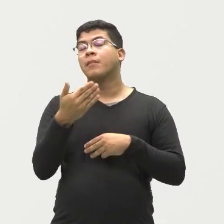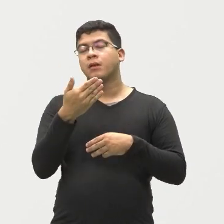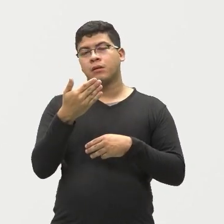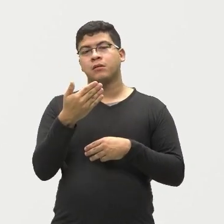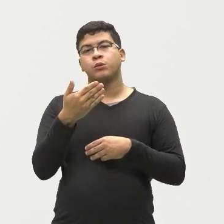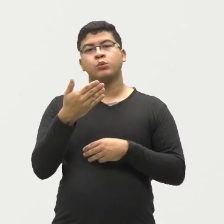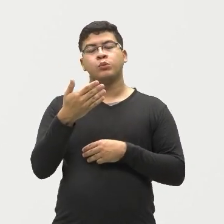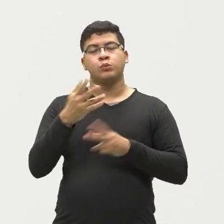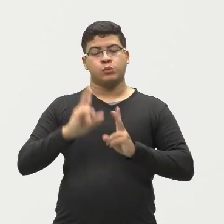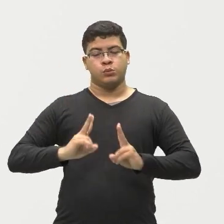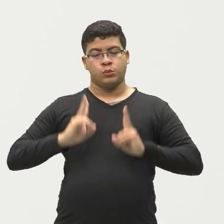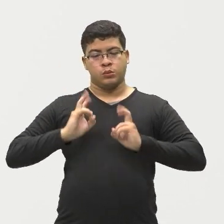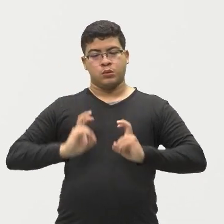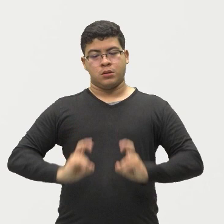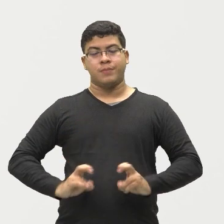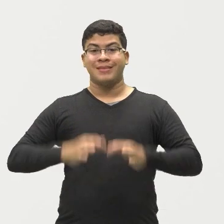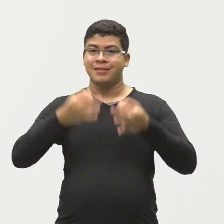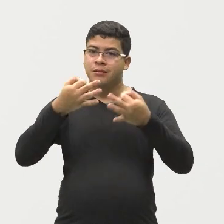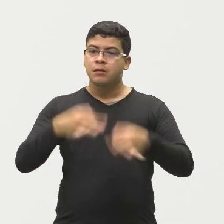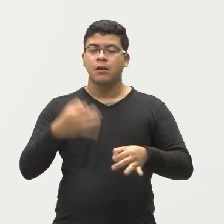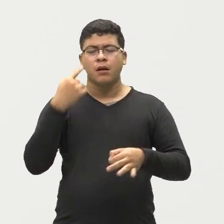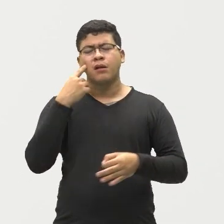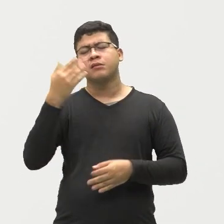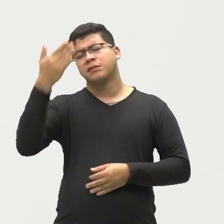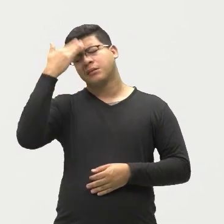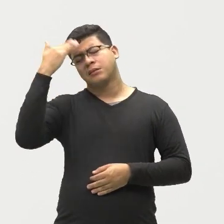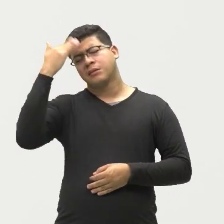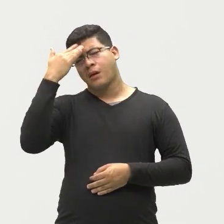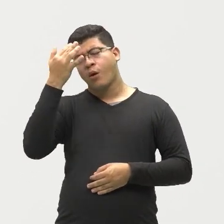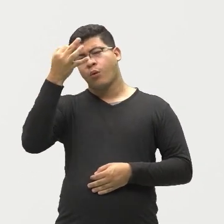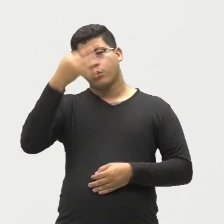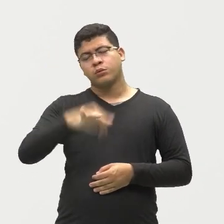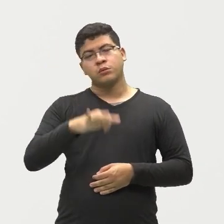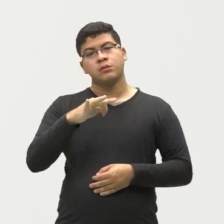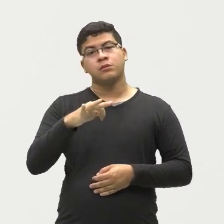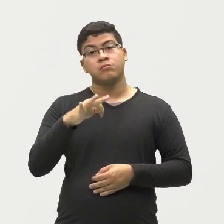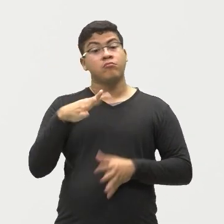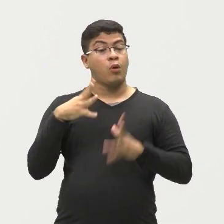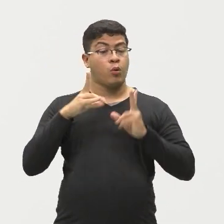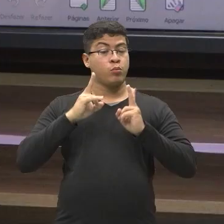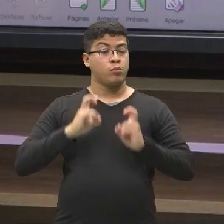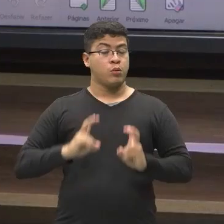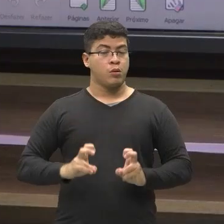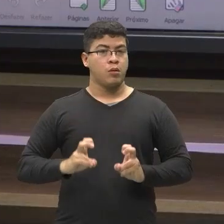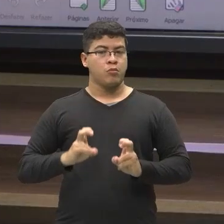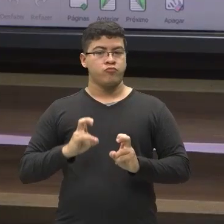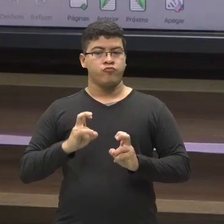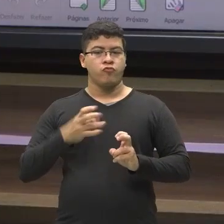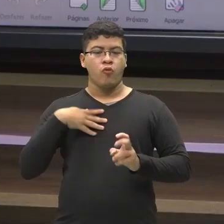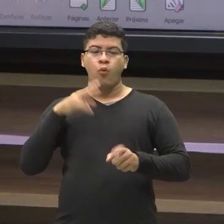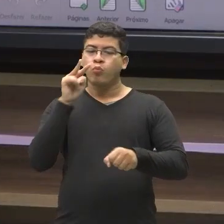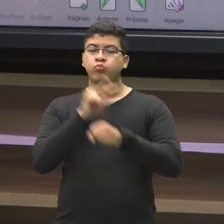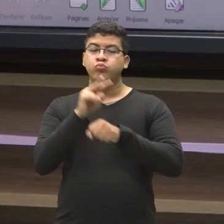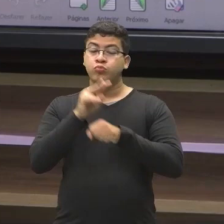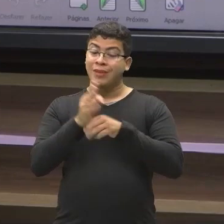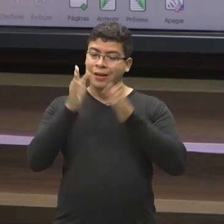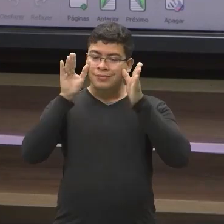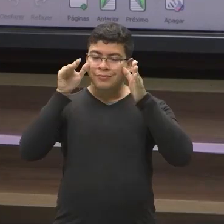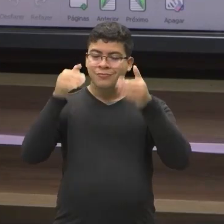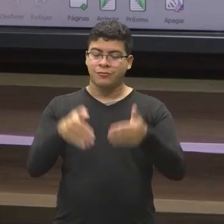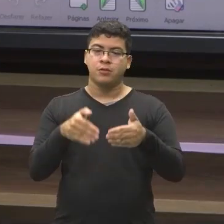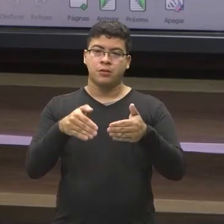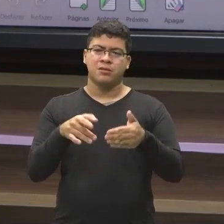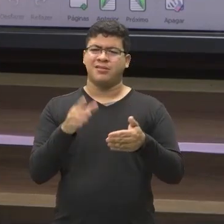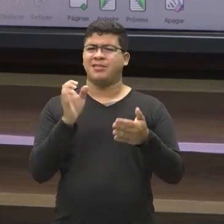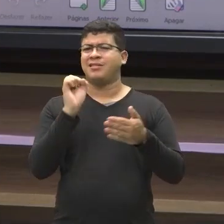um exame e sei ali a causa da minha doença, eu vou fazer um tratamento específico, né? Se eu estou em casa doente e vou tomar